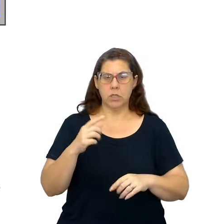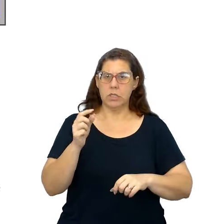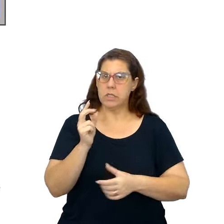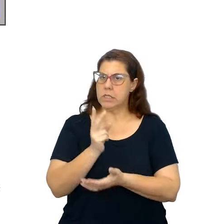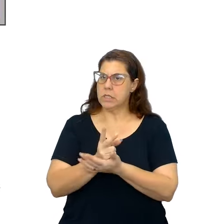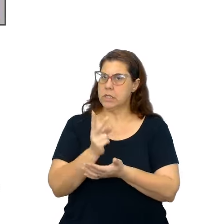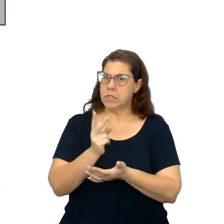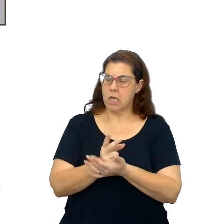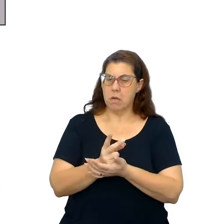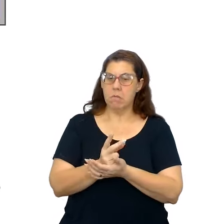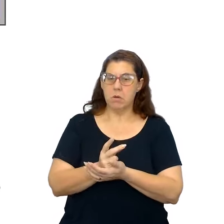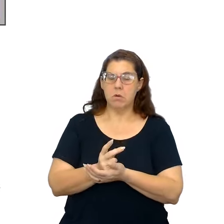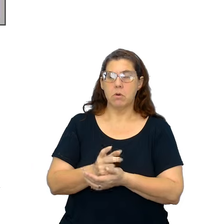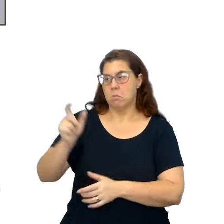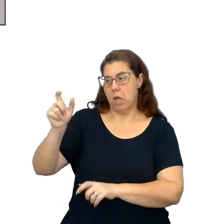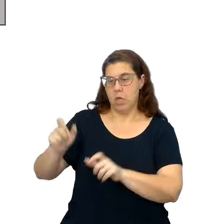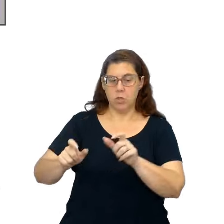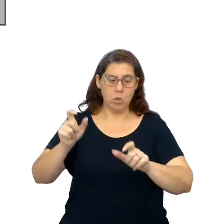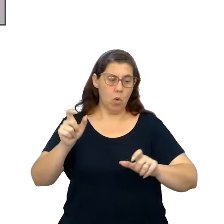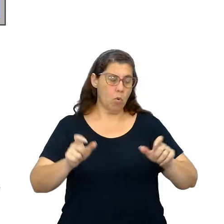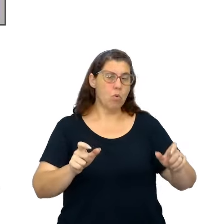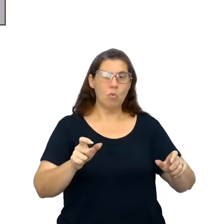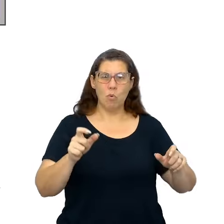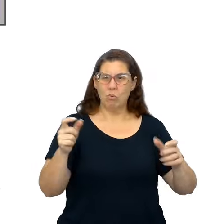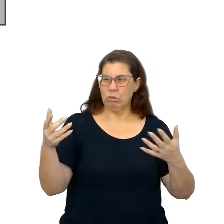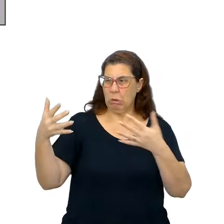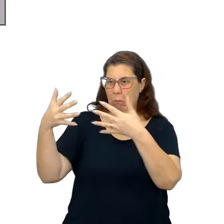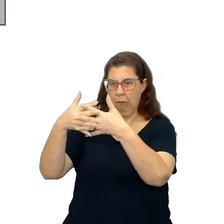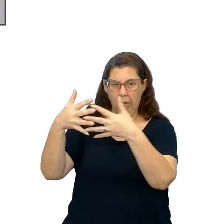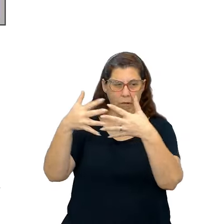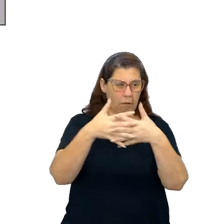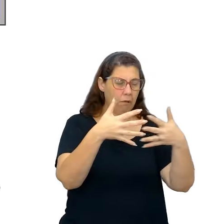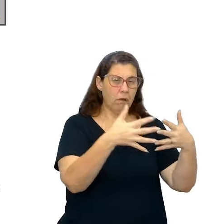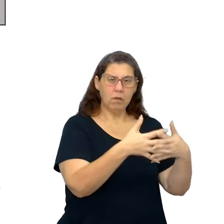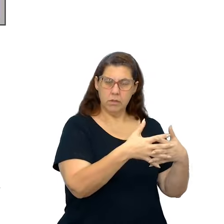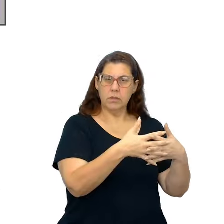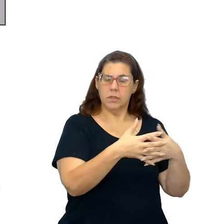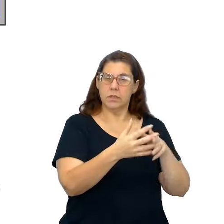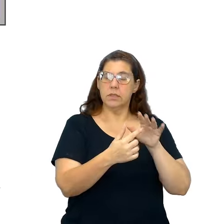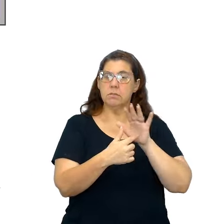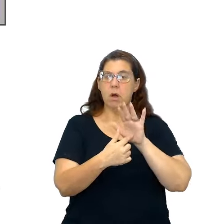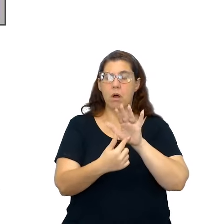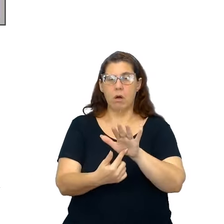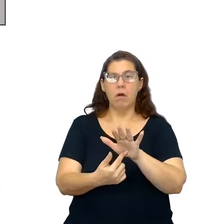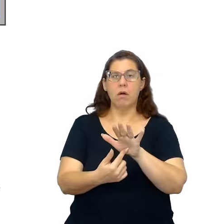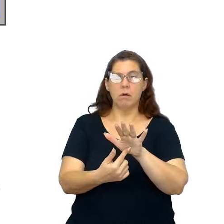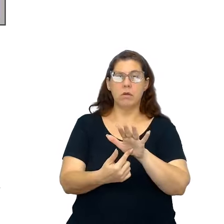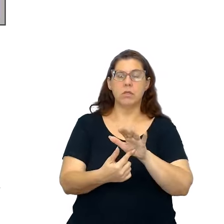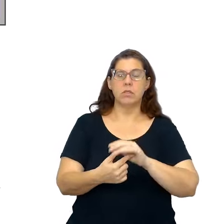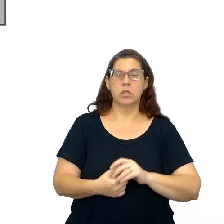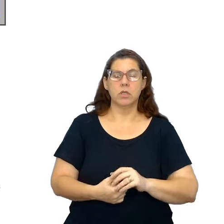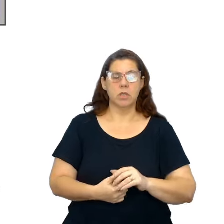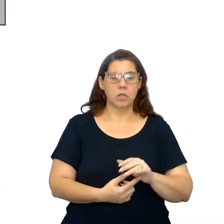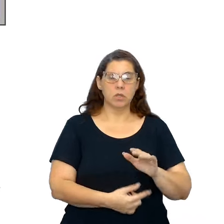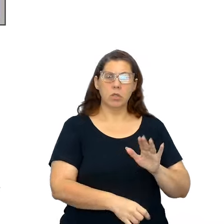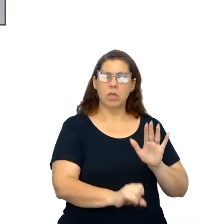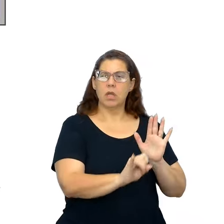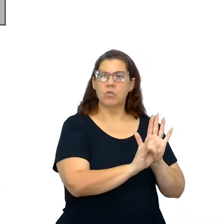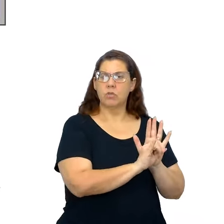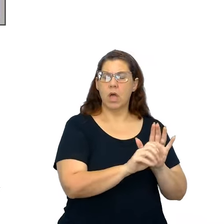momento com sujeitos, né, complexos, né, que trazem ali a sua